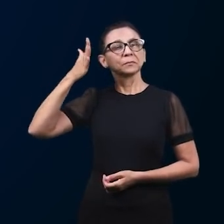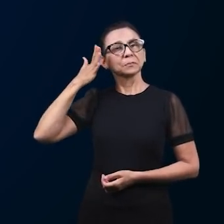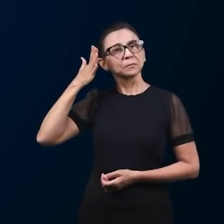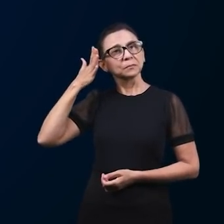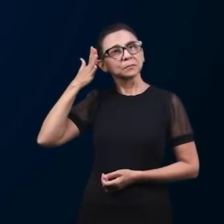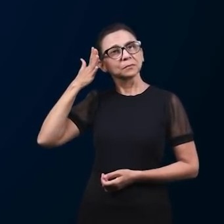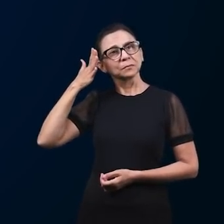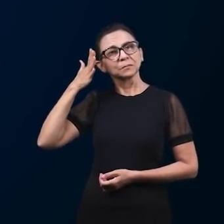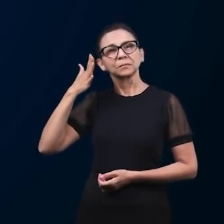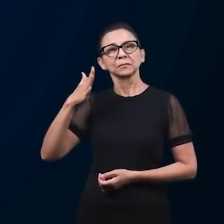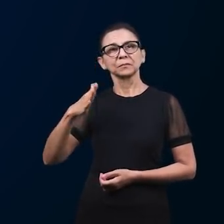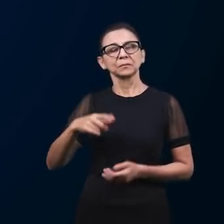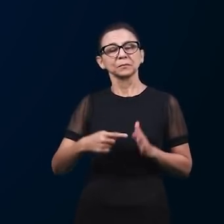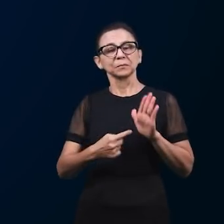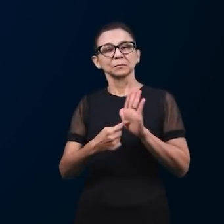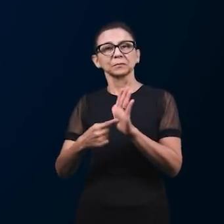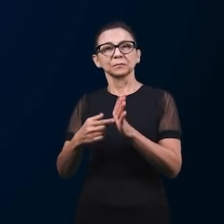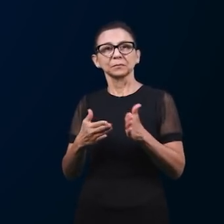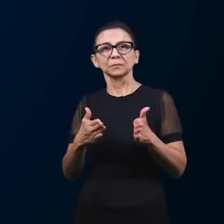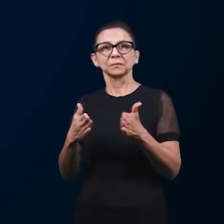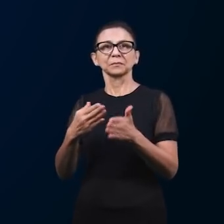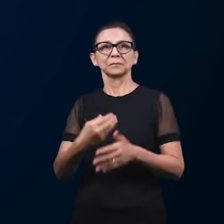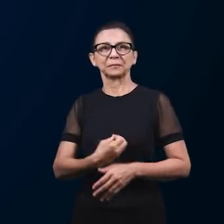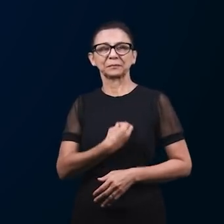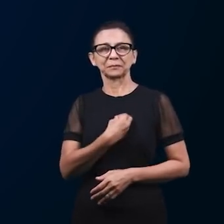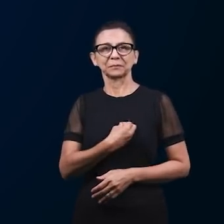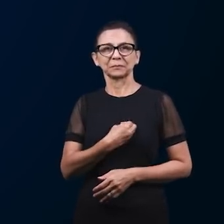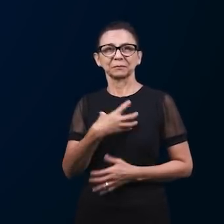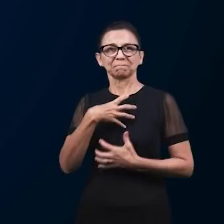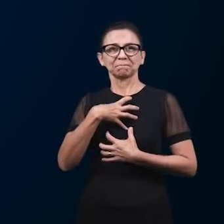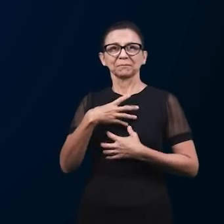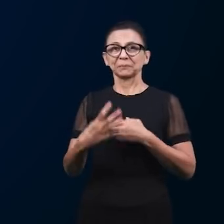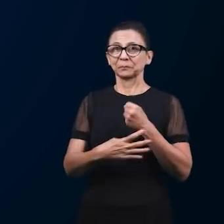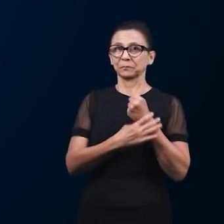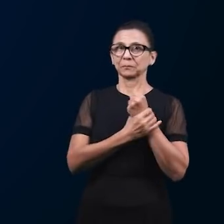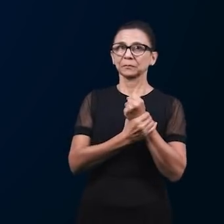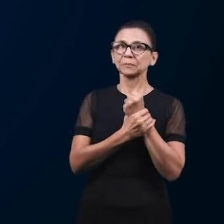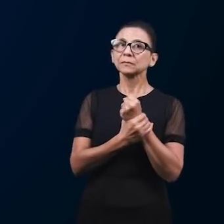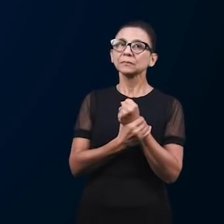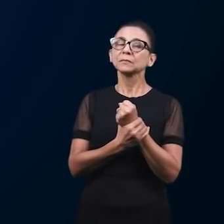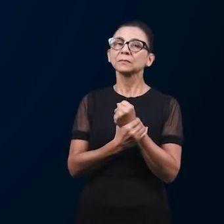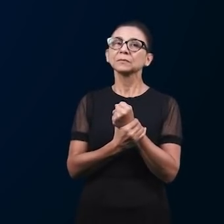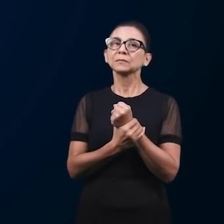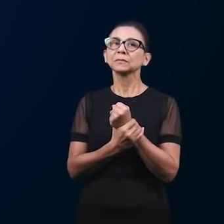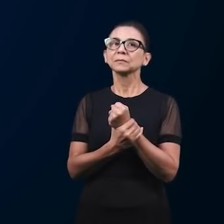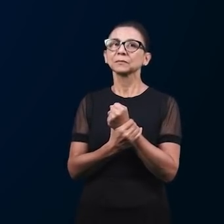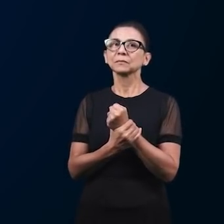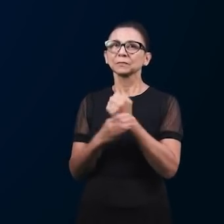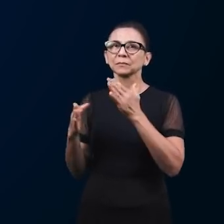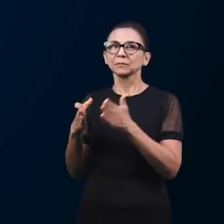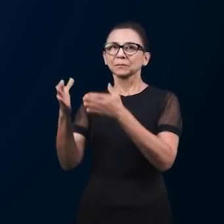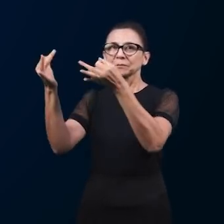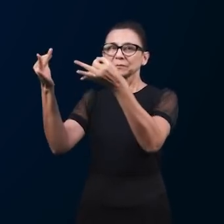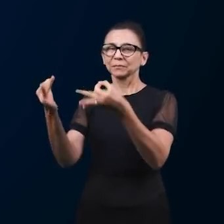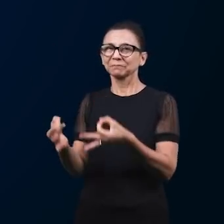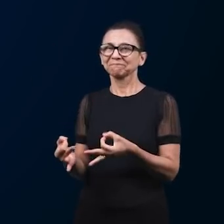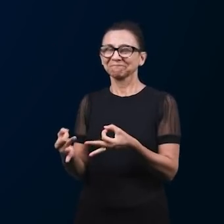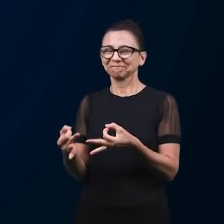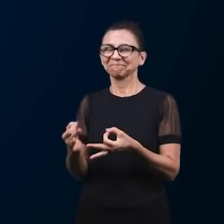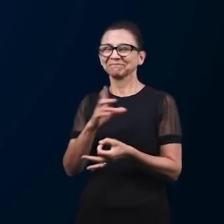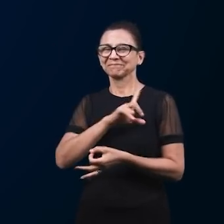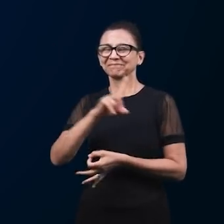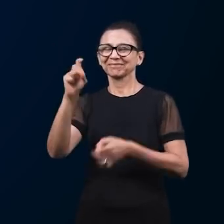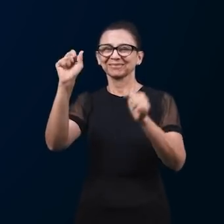revelações que norteiam a nossa vida e nos dá a segurança de que estamos no caminho